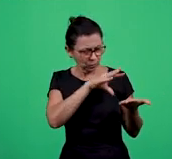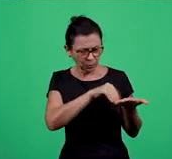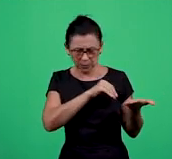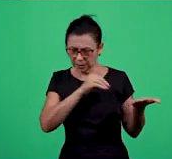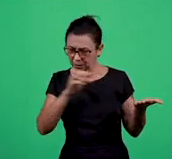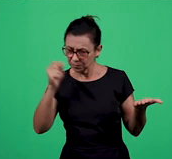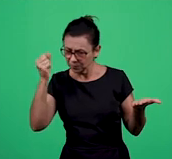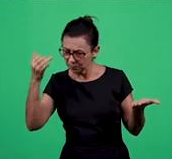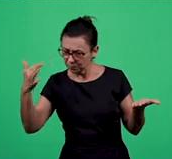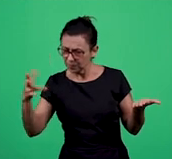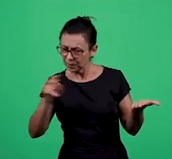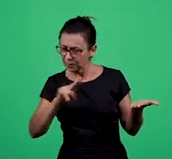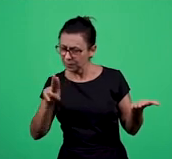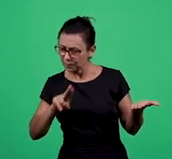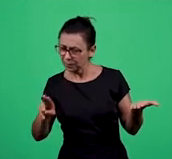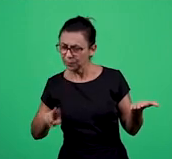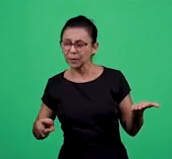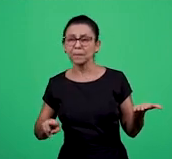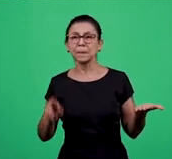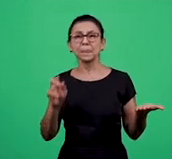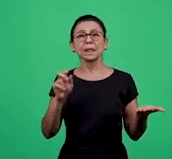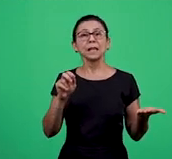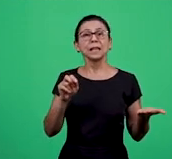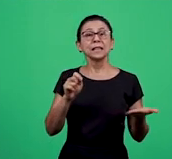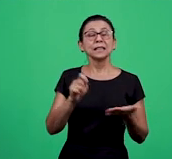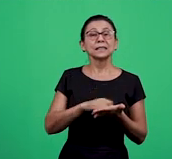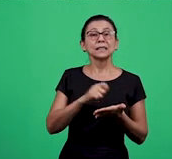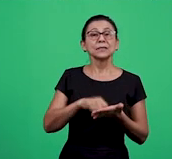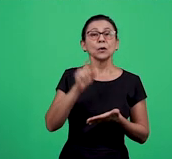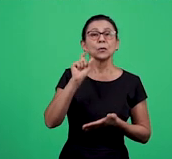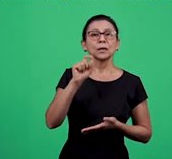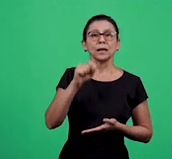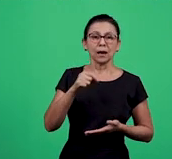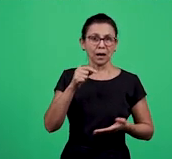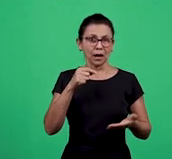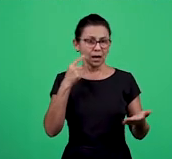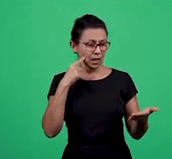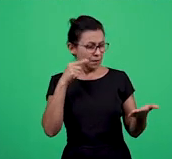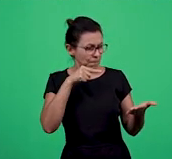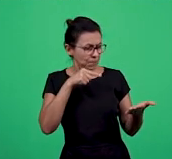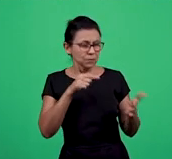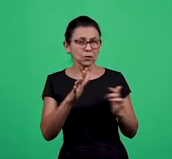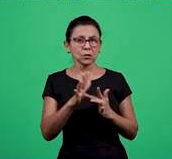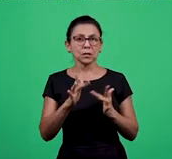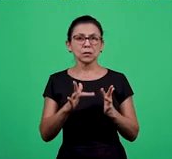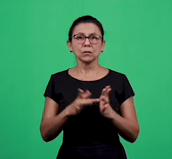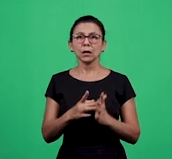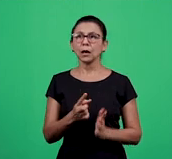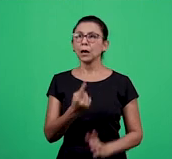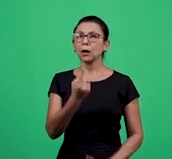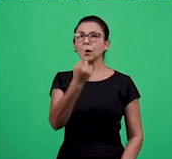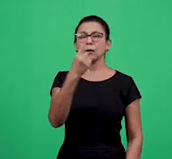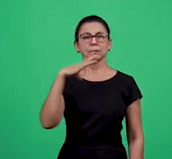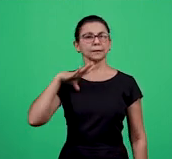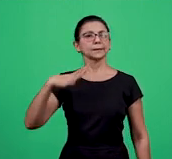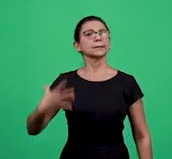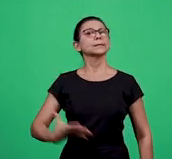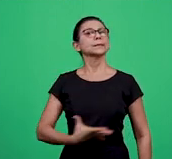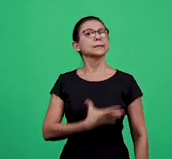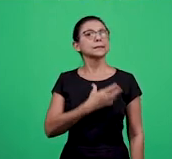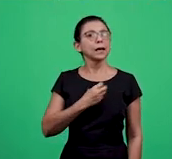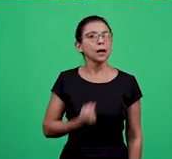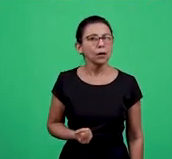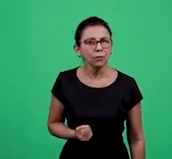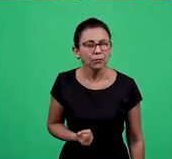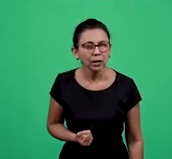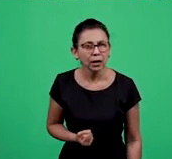o quê? Que Jesus é o único Salvador. Que Jesus, olha, é o único Salvador. Que a